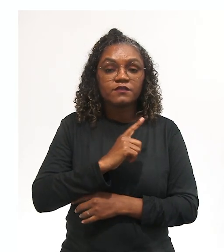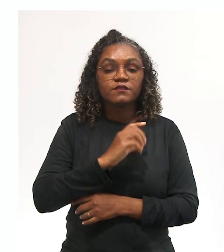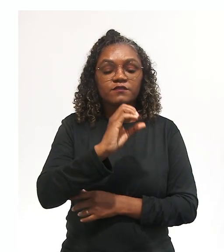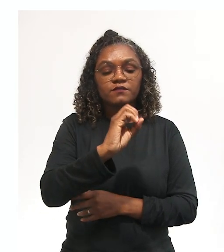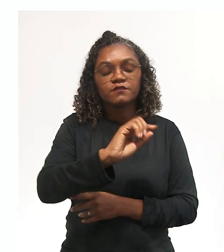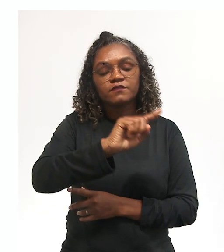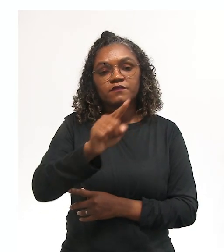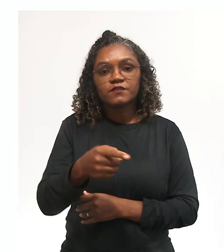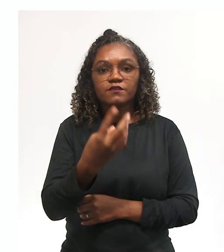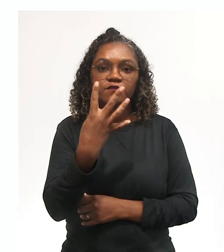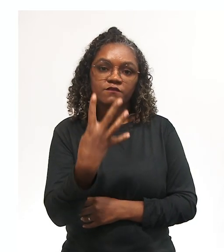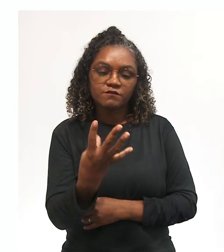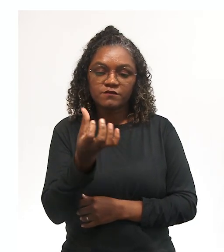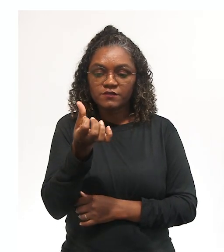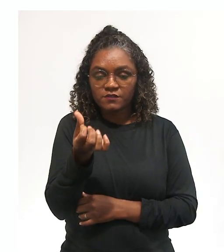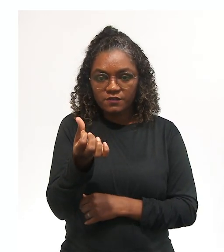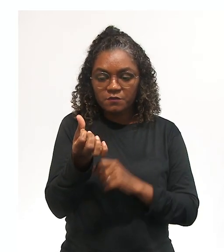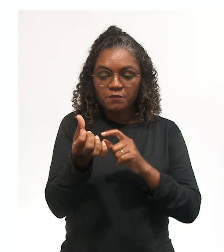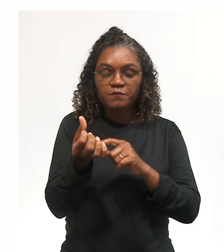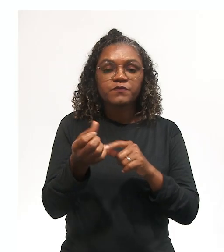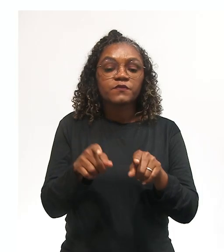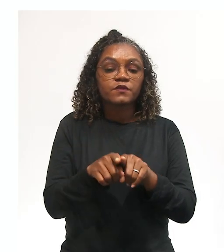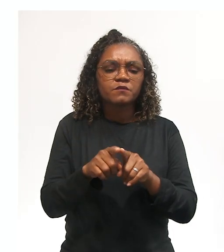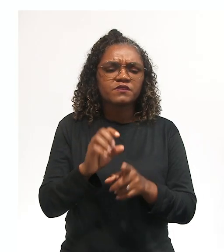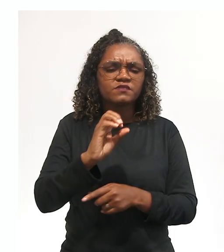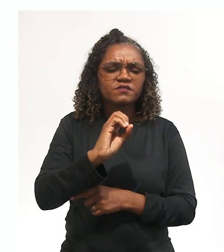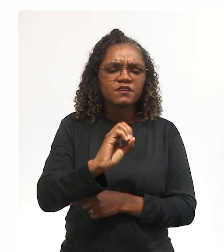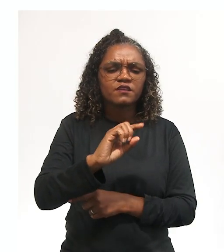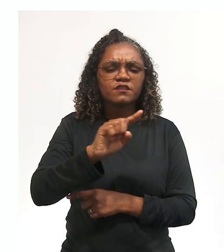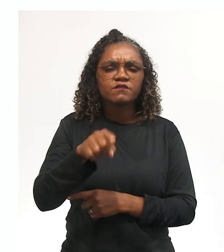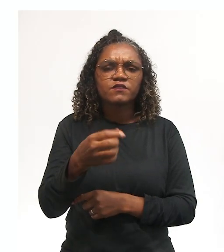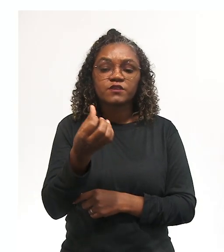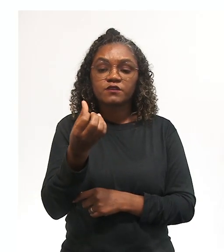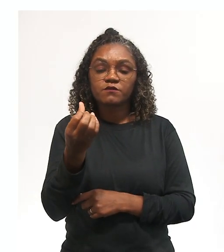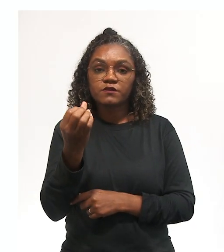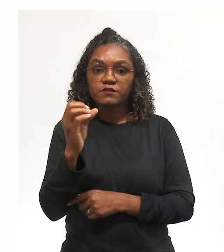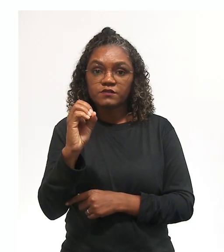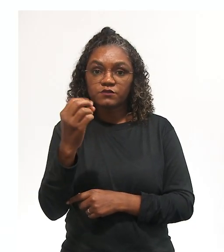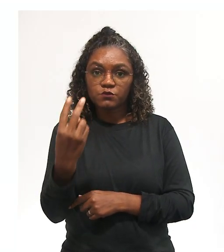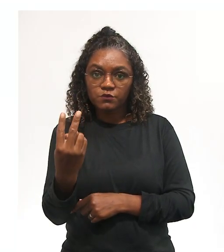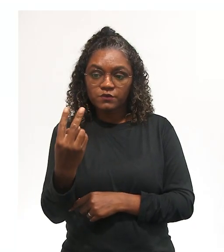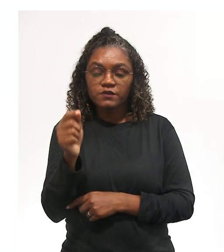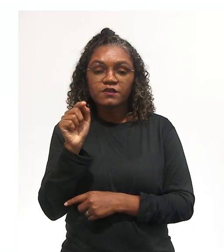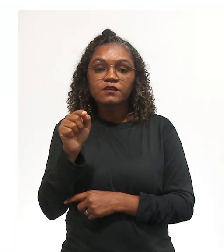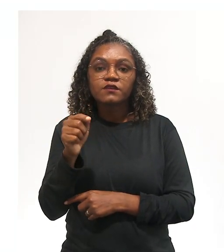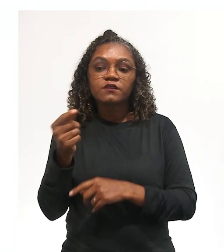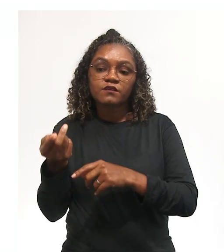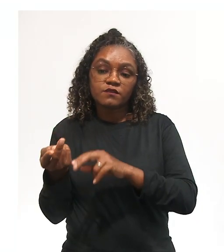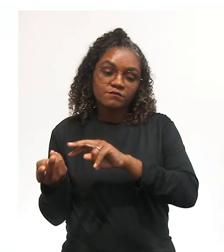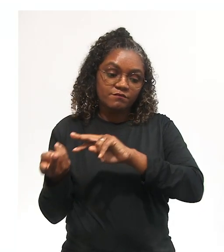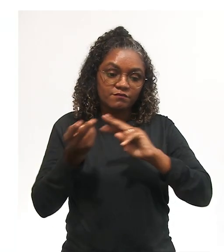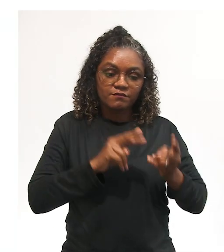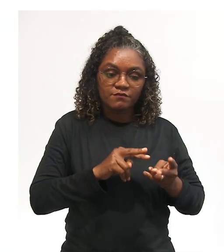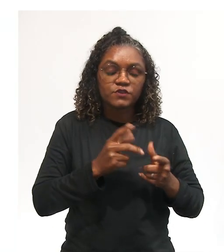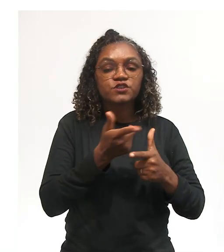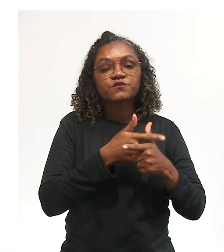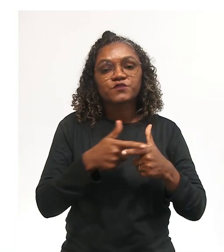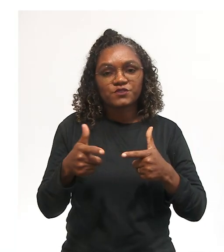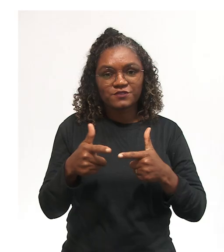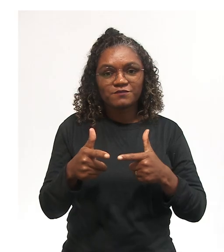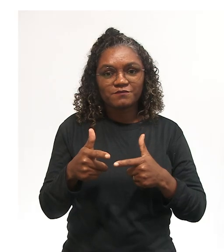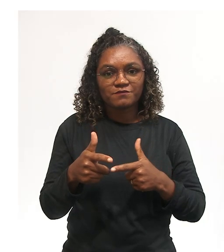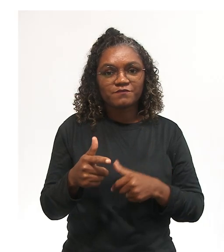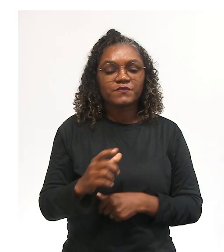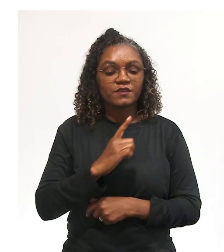0,46. Esse 0,2 aqui que está multiplicando vai passar dividindo. Então, nós temos uma